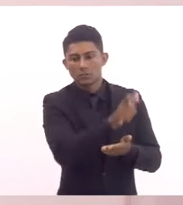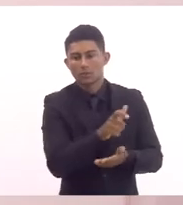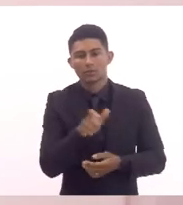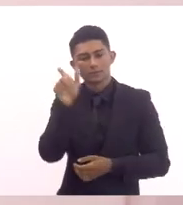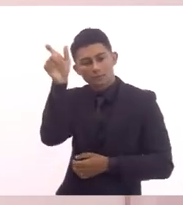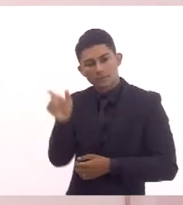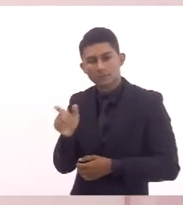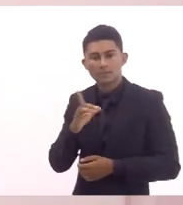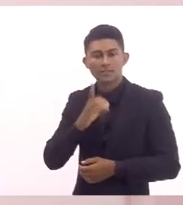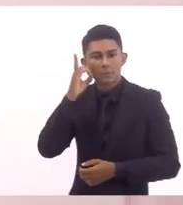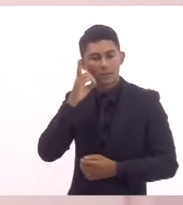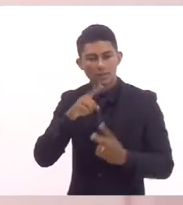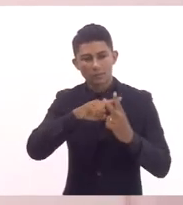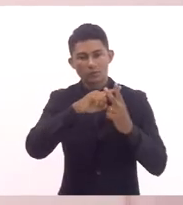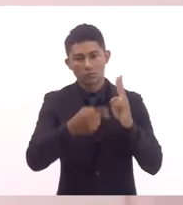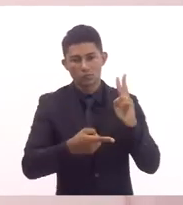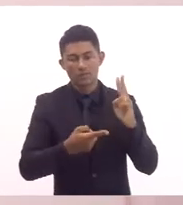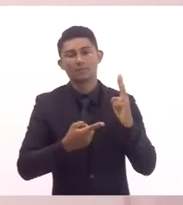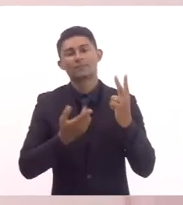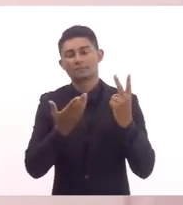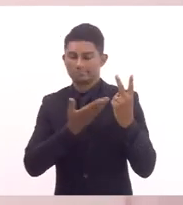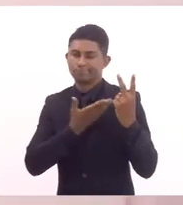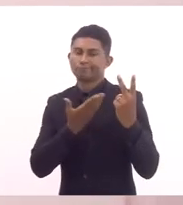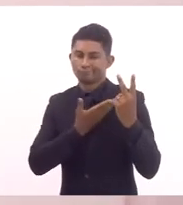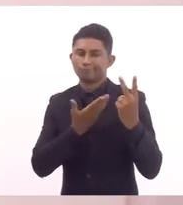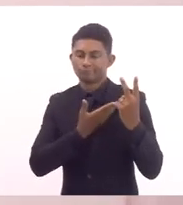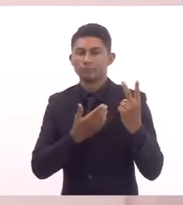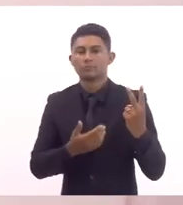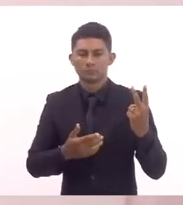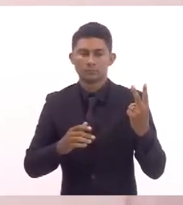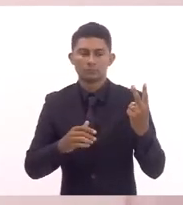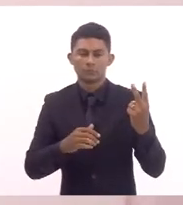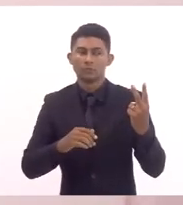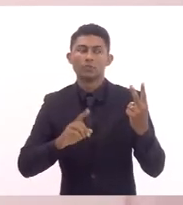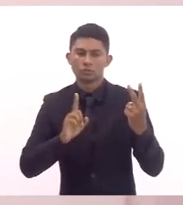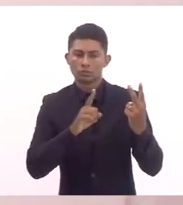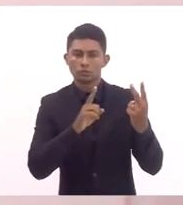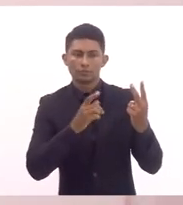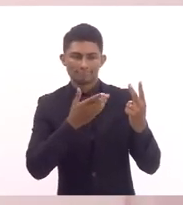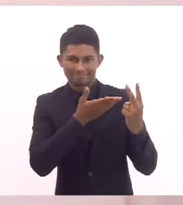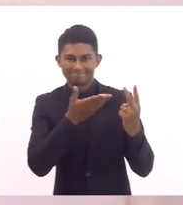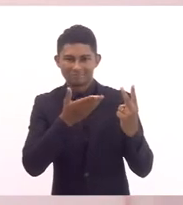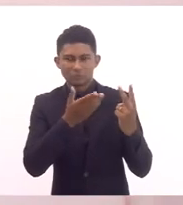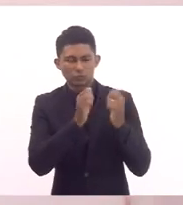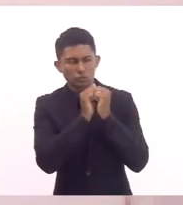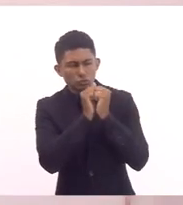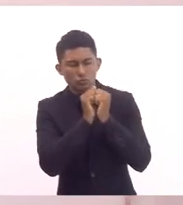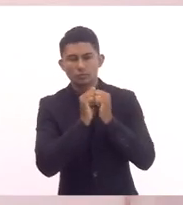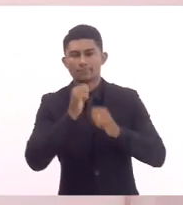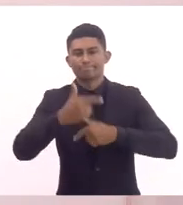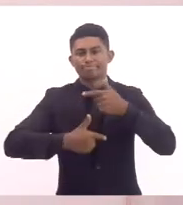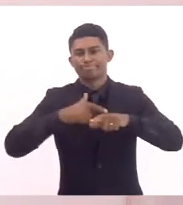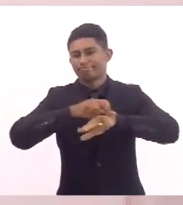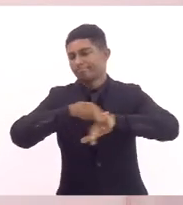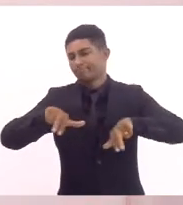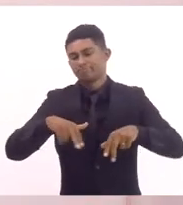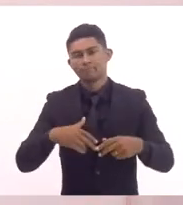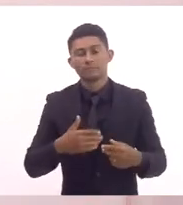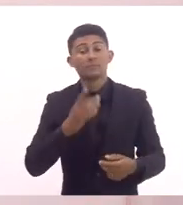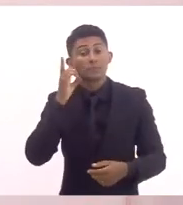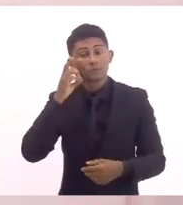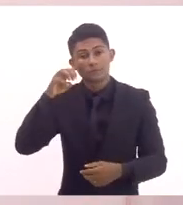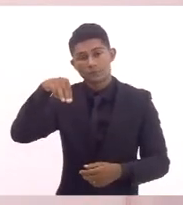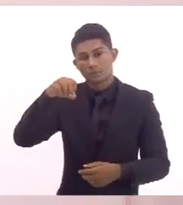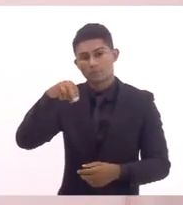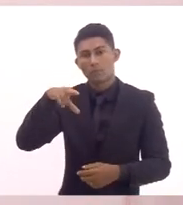companheiros nossos que temos também atuado em conjunto em várias questões a deputada Mônica Francisco